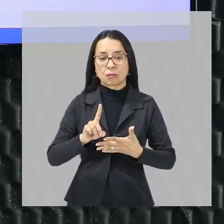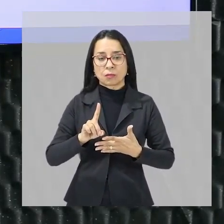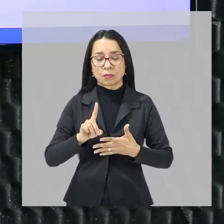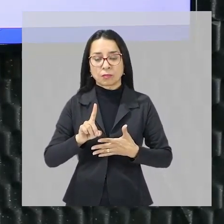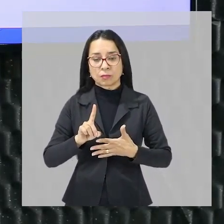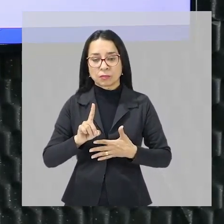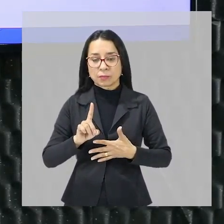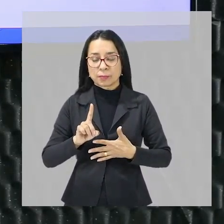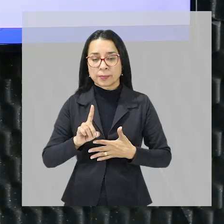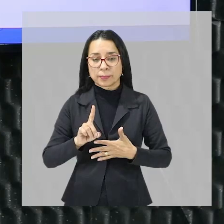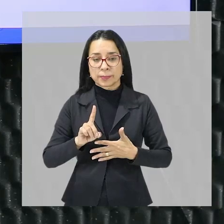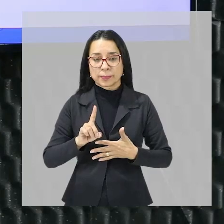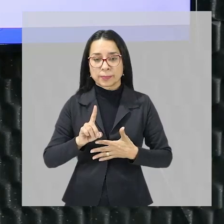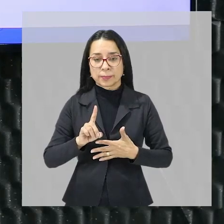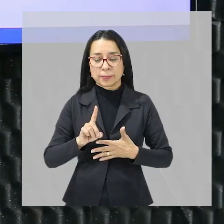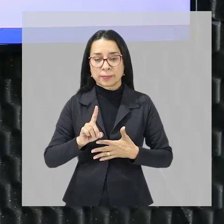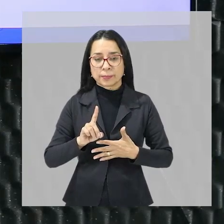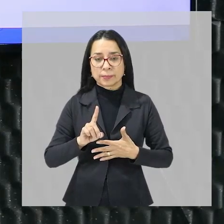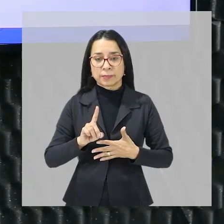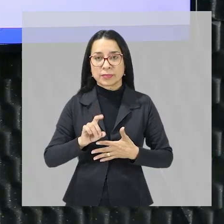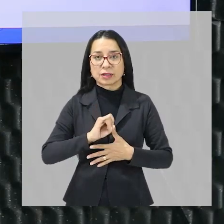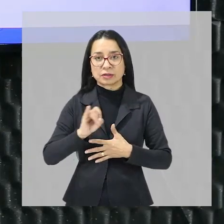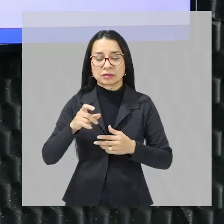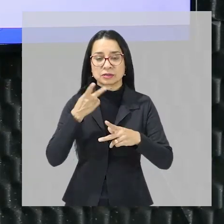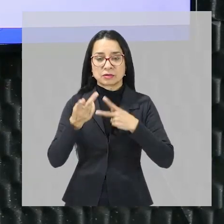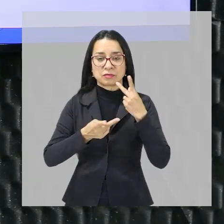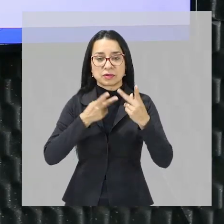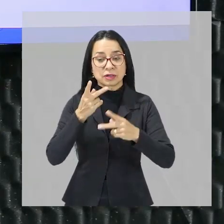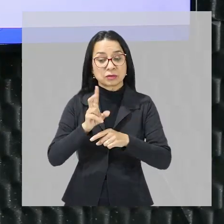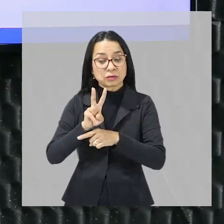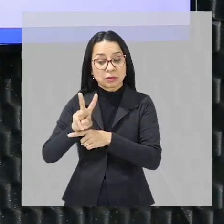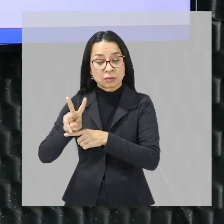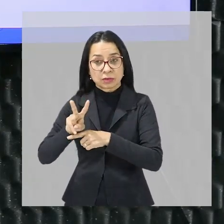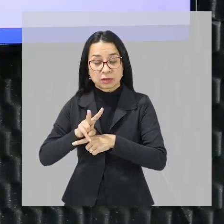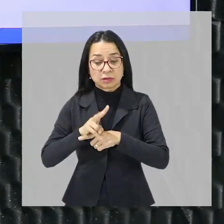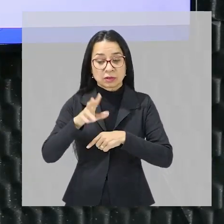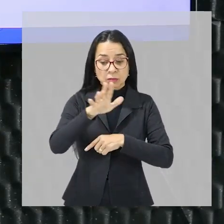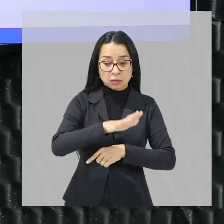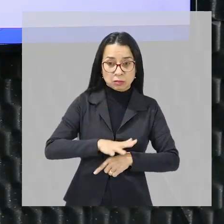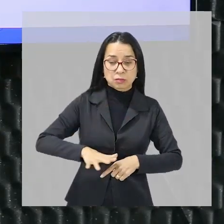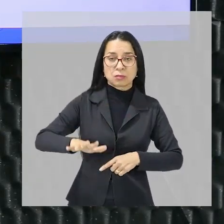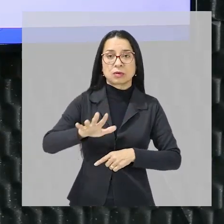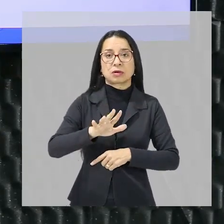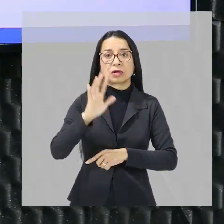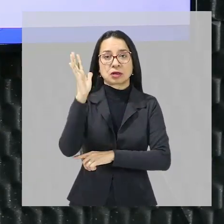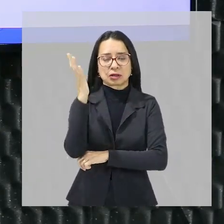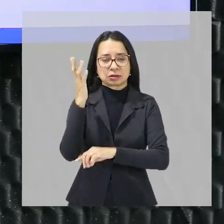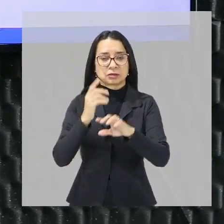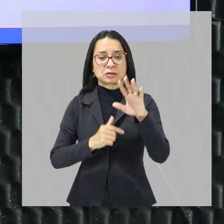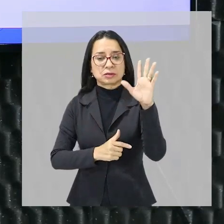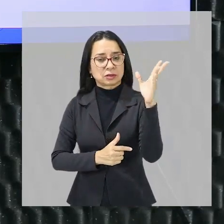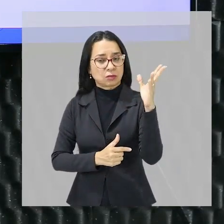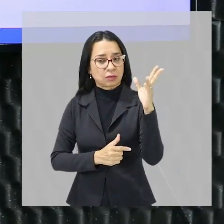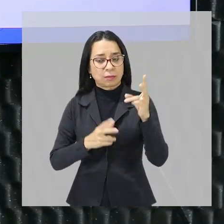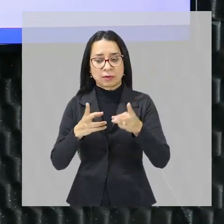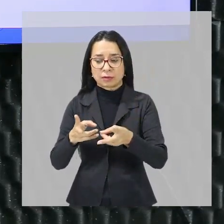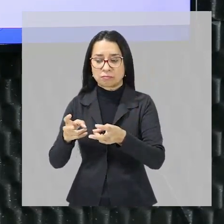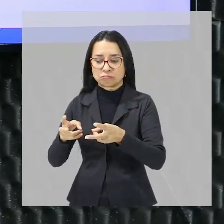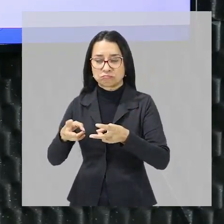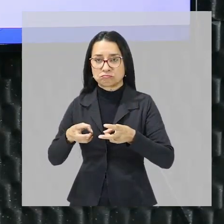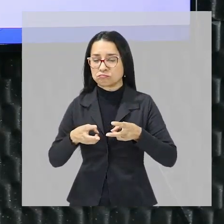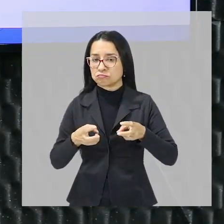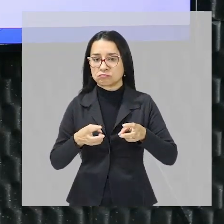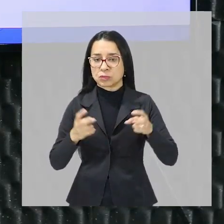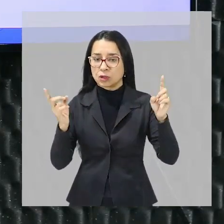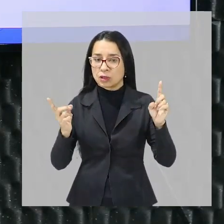Empreendedorismo comercial global. Se a gente está falando da preservação de uma área que não é para explorar, é